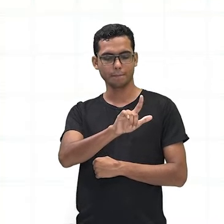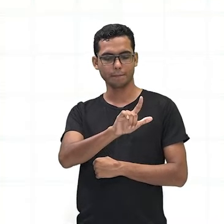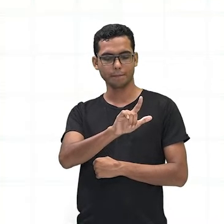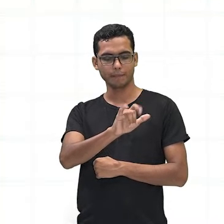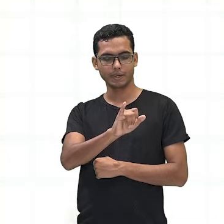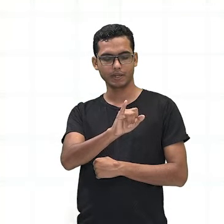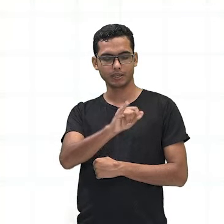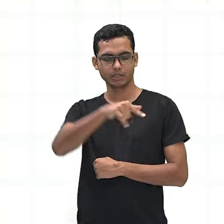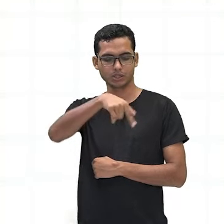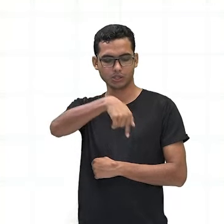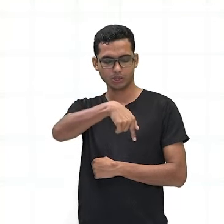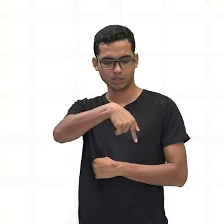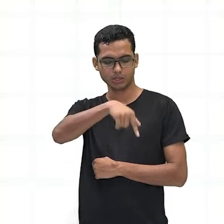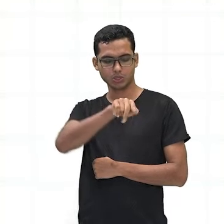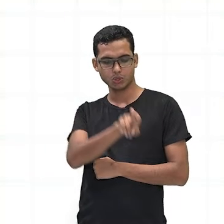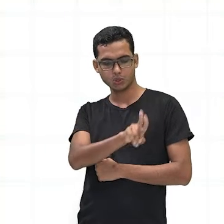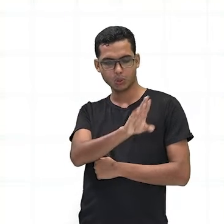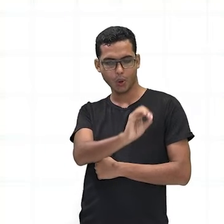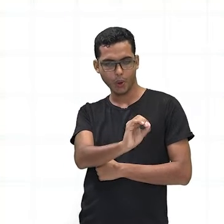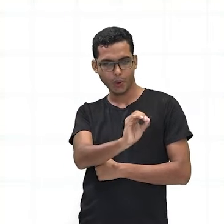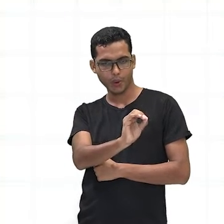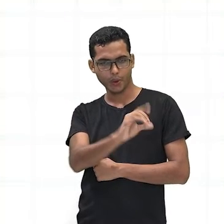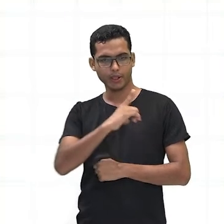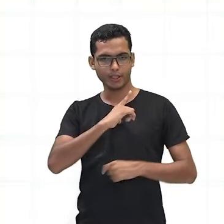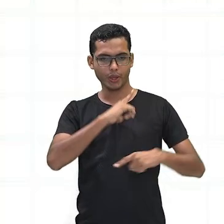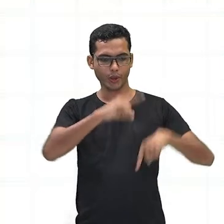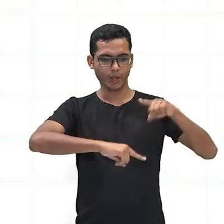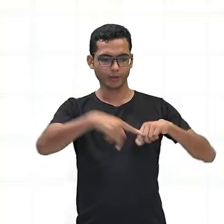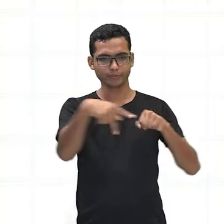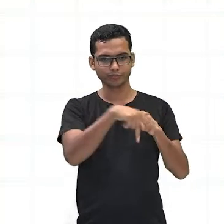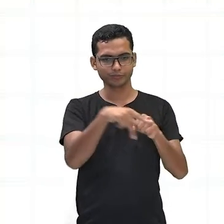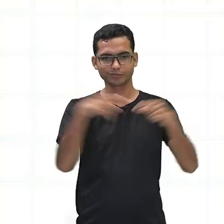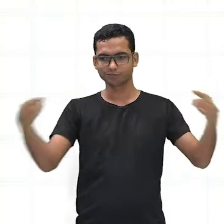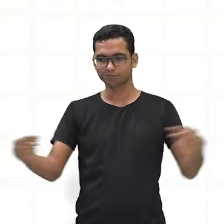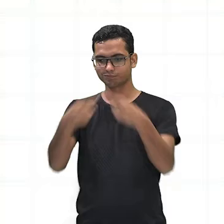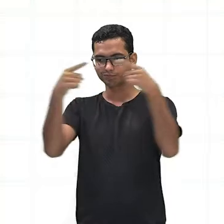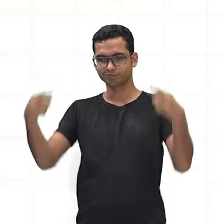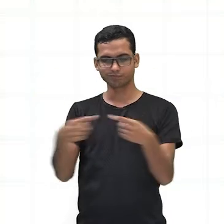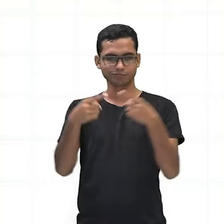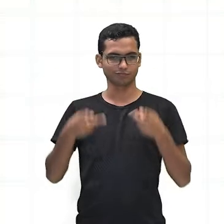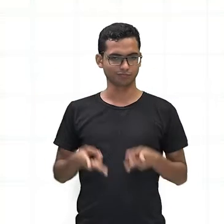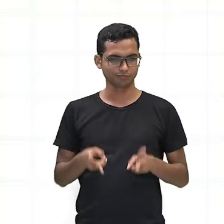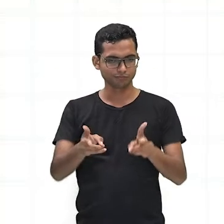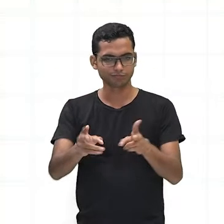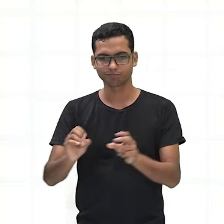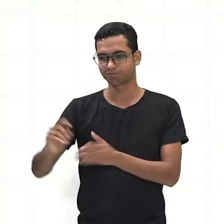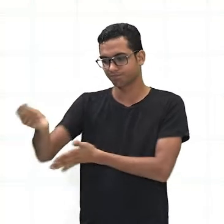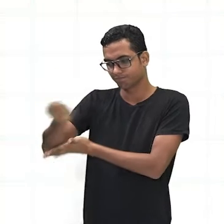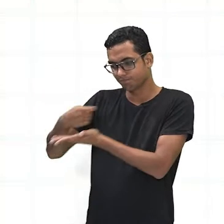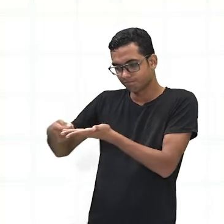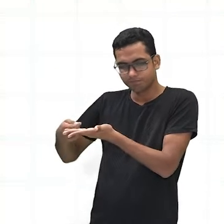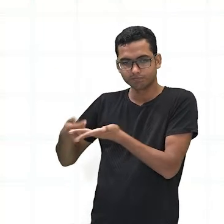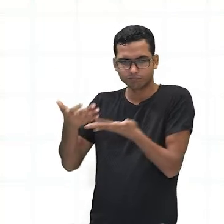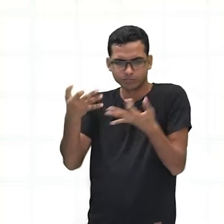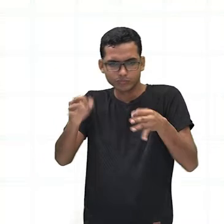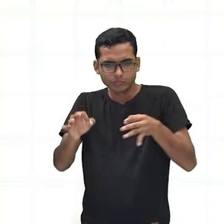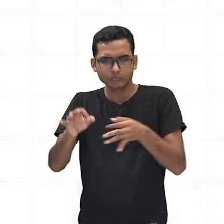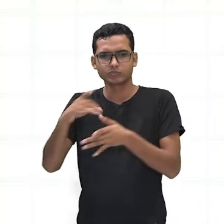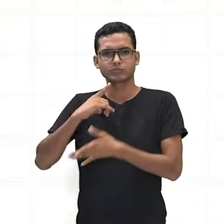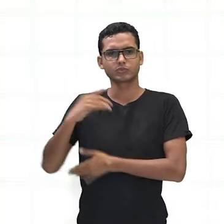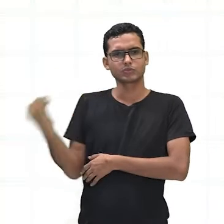de objeto. Right? Então anotaram direitinho? Essa tabela é importante para que